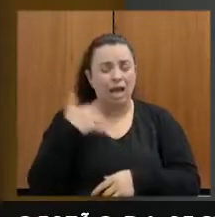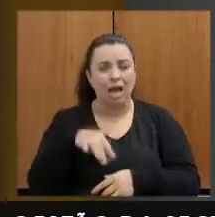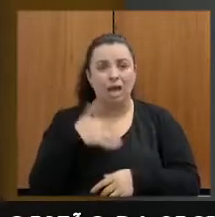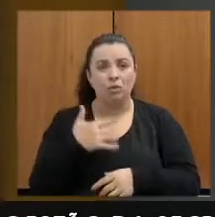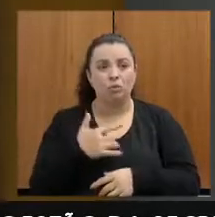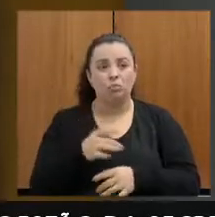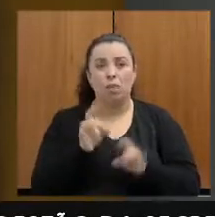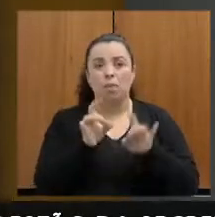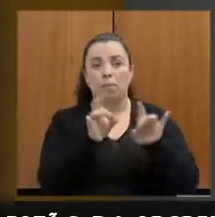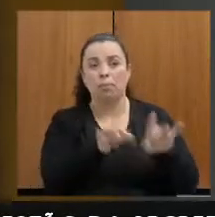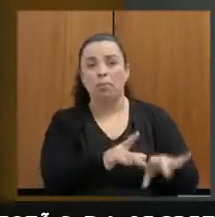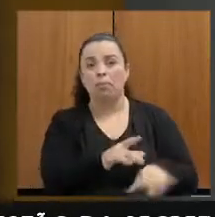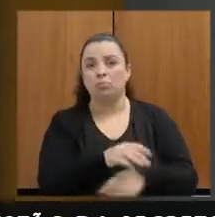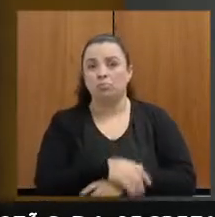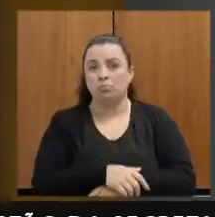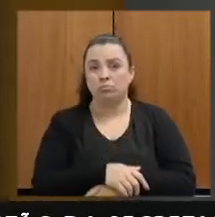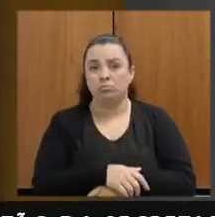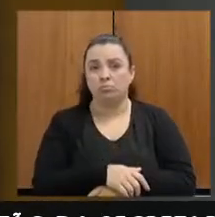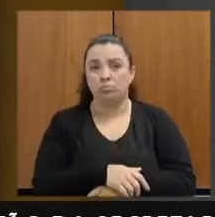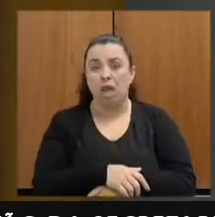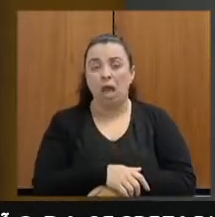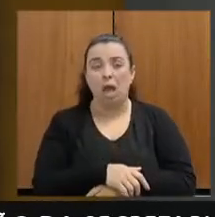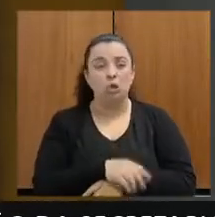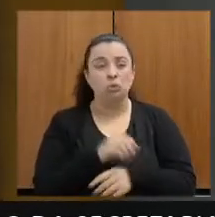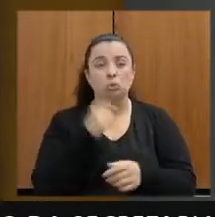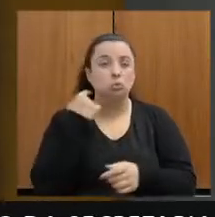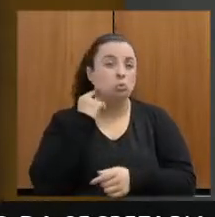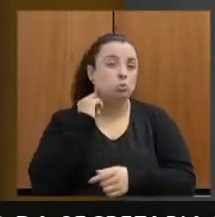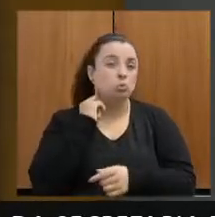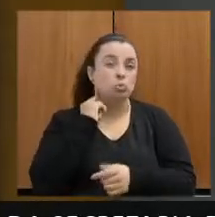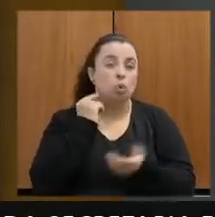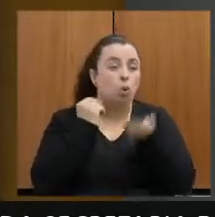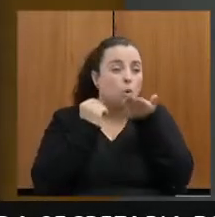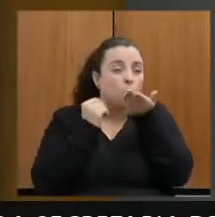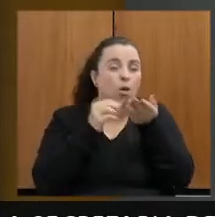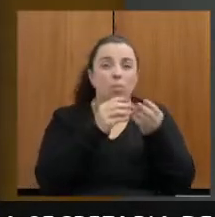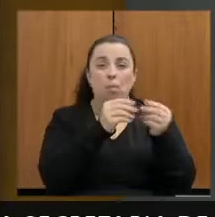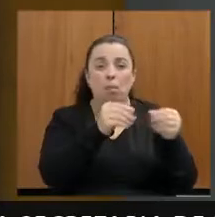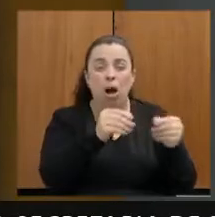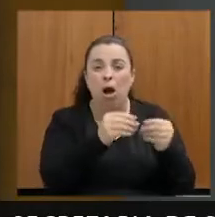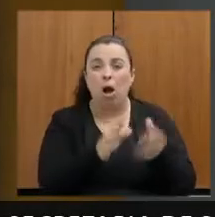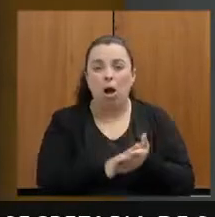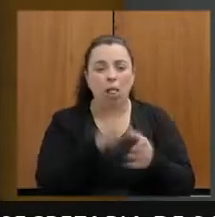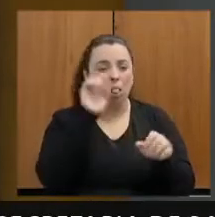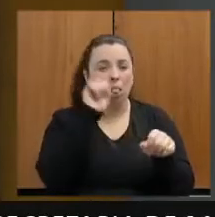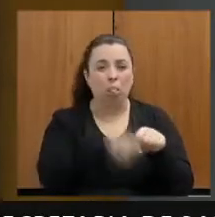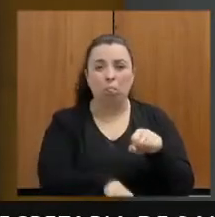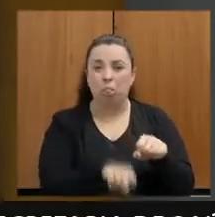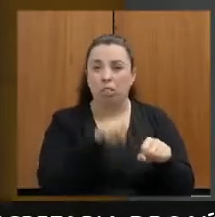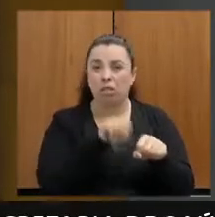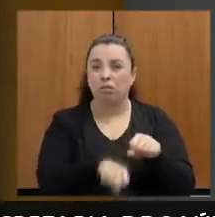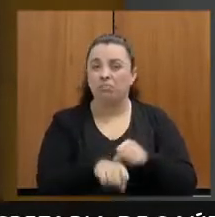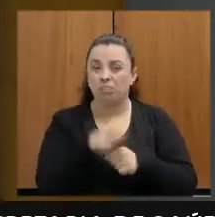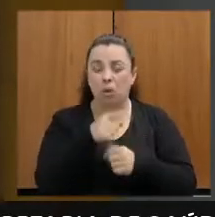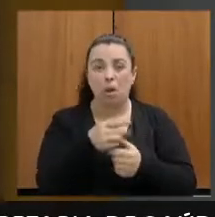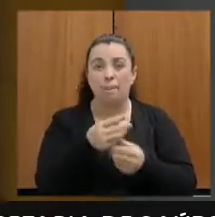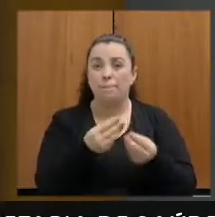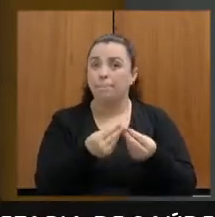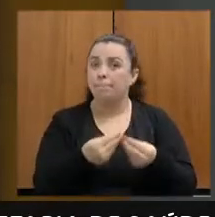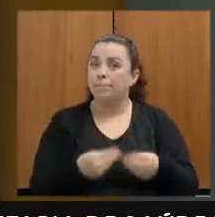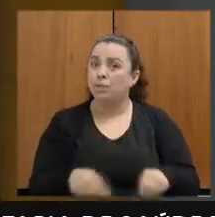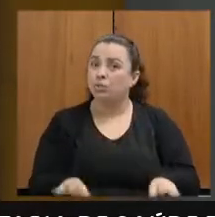hospital expostos a Muita poeira e a Dani Dani ficar são não existe ali um grau sério prejuízo